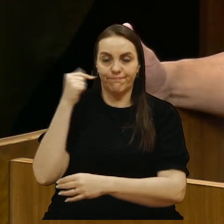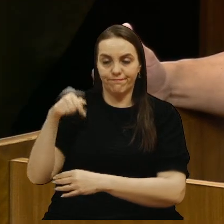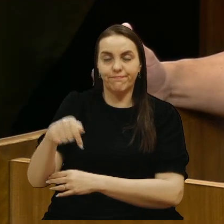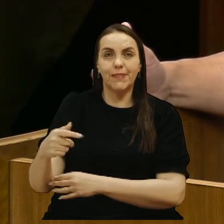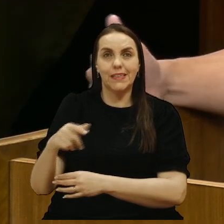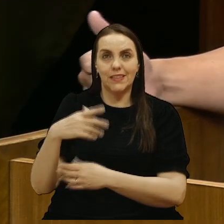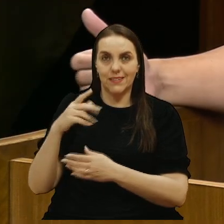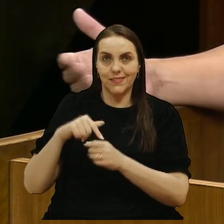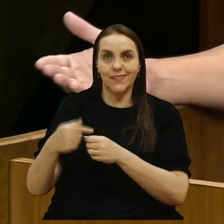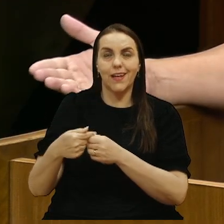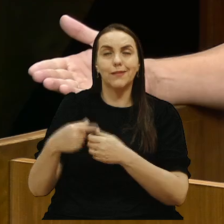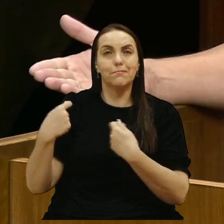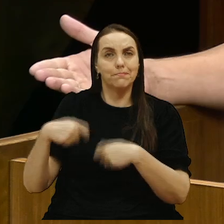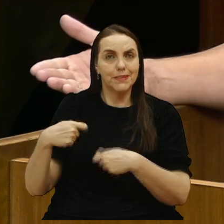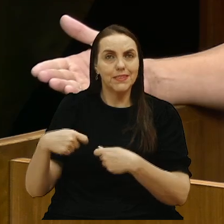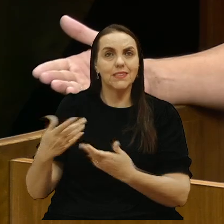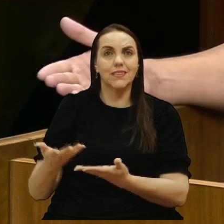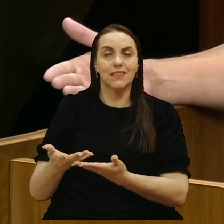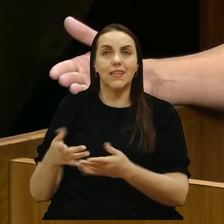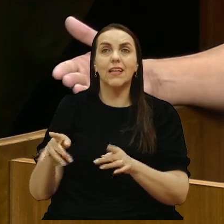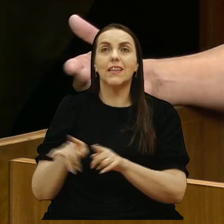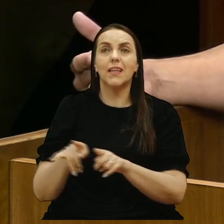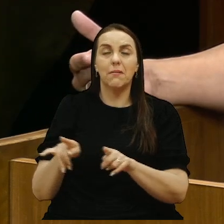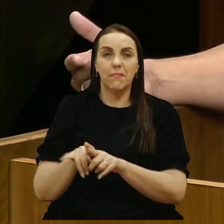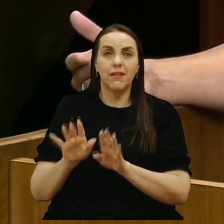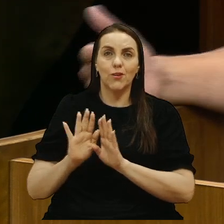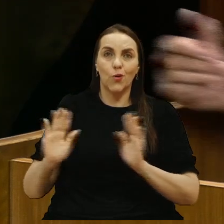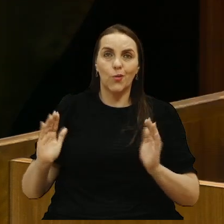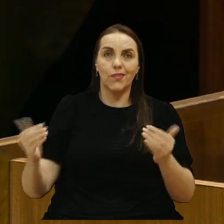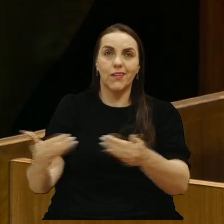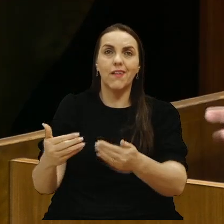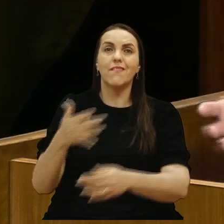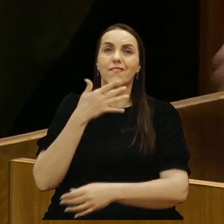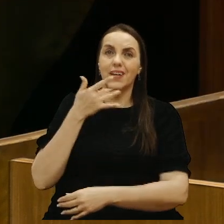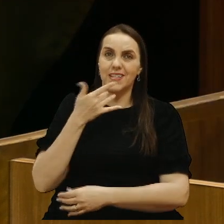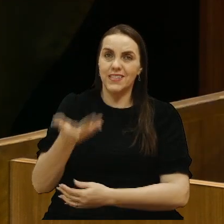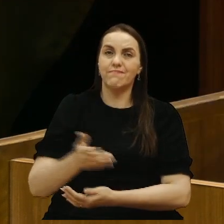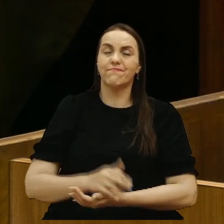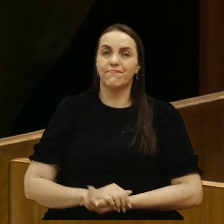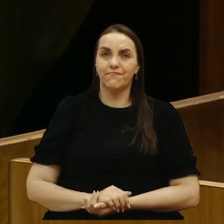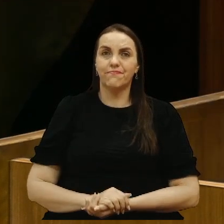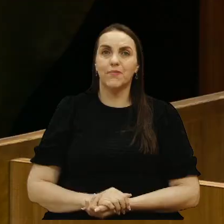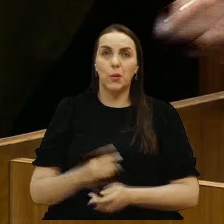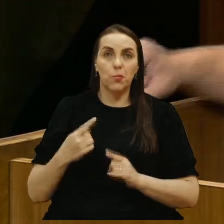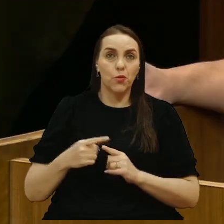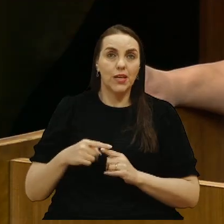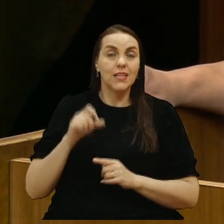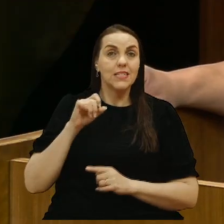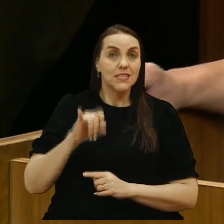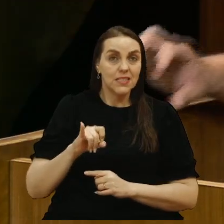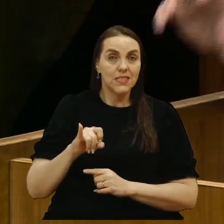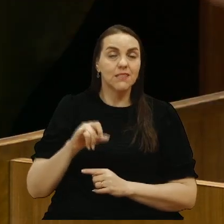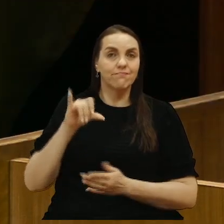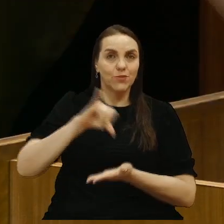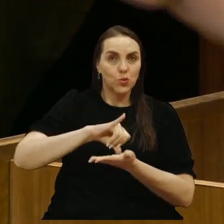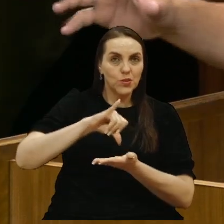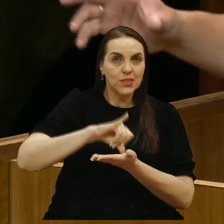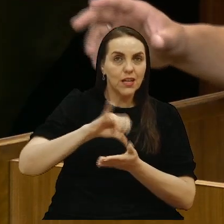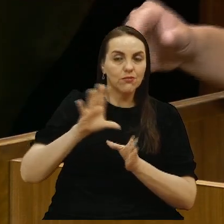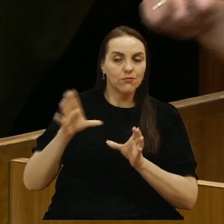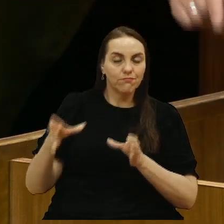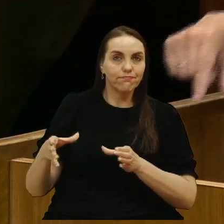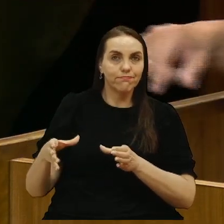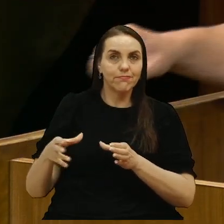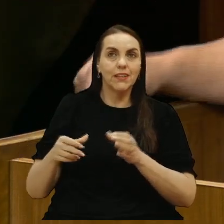muito, e ainda os containers facilitariam muito, porque, pessoal, se a gente conseguir pegar esses containers da região central e espalhar eles